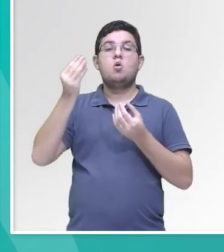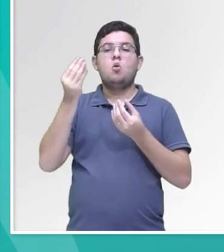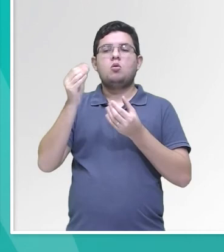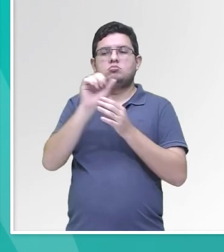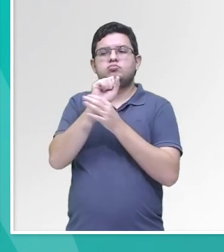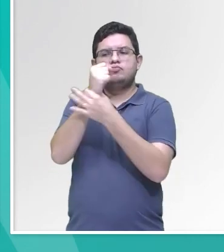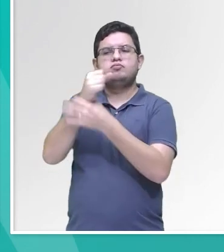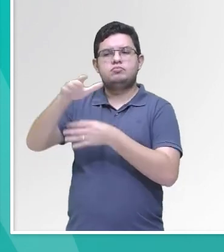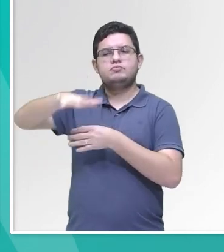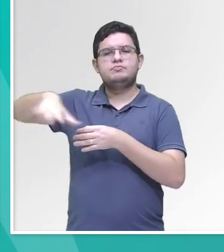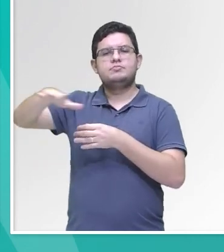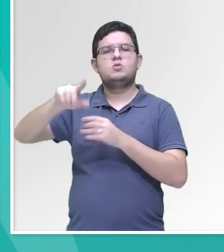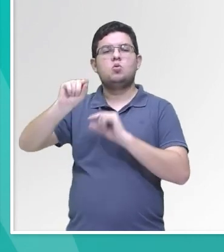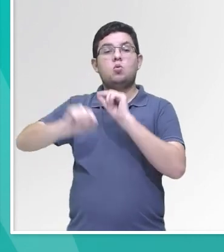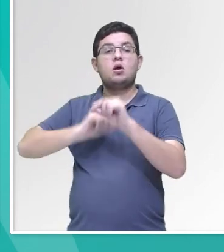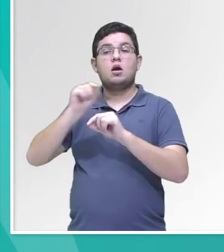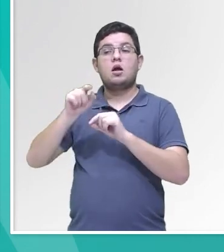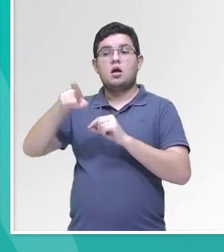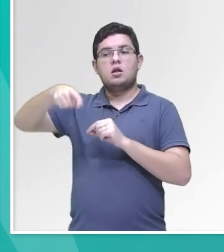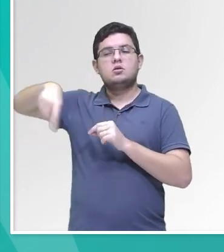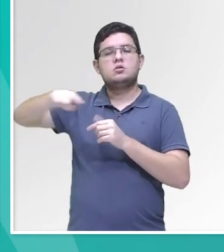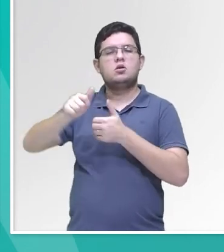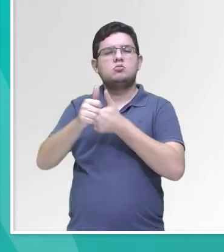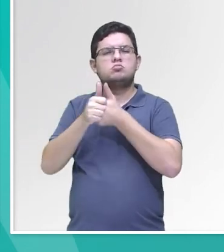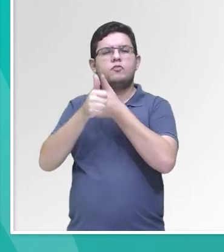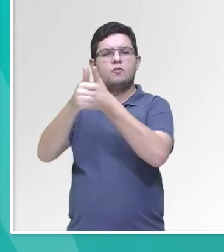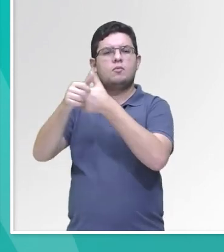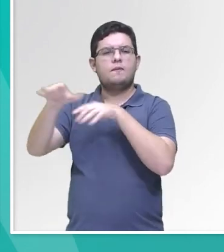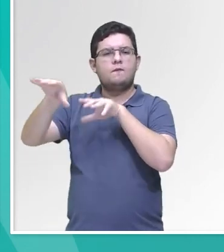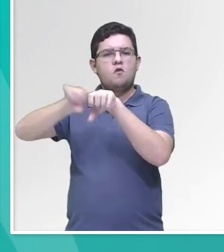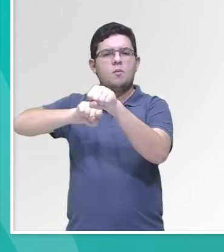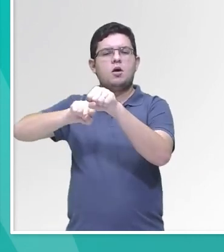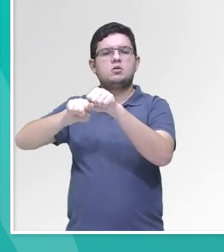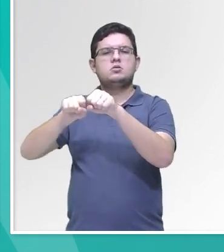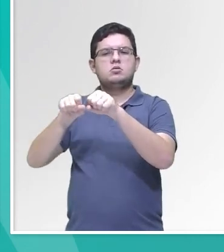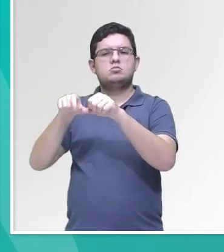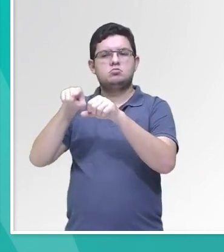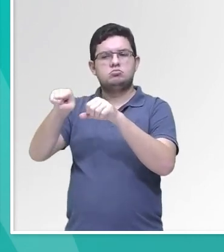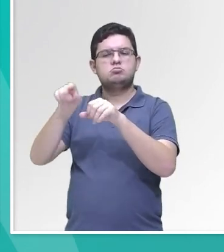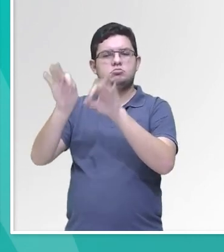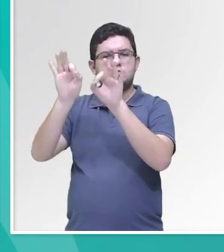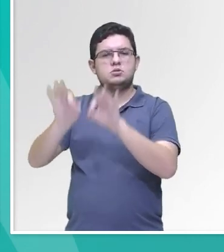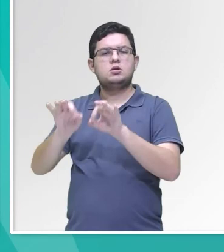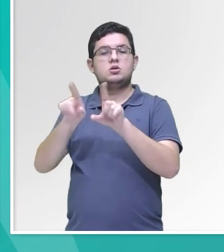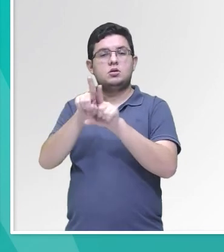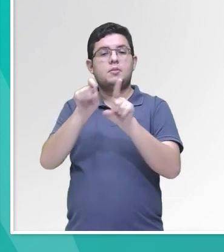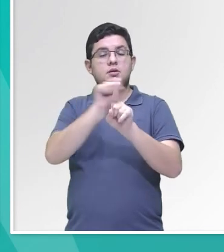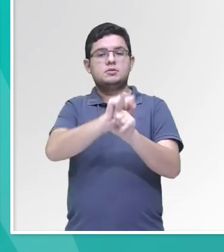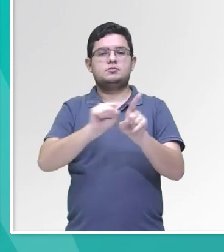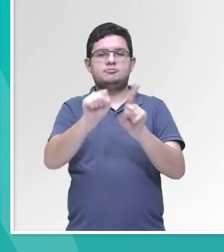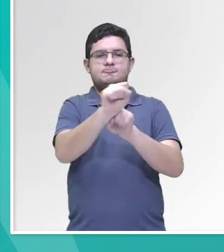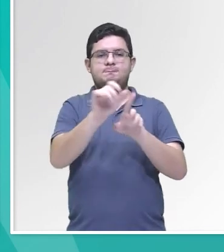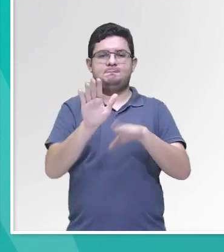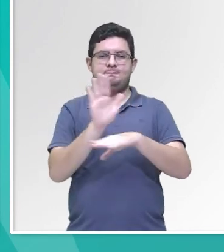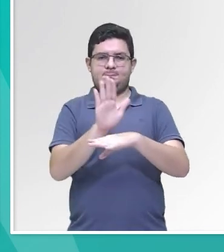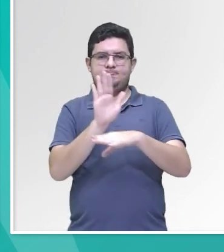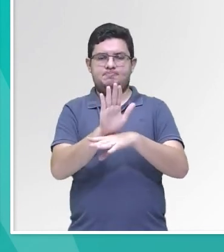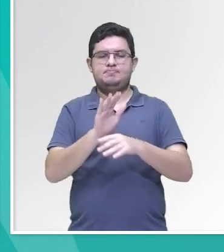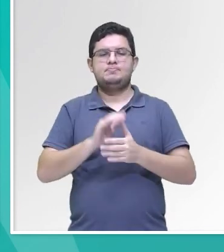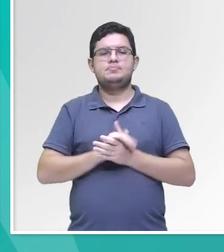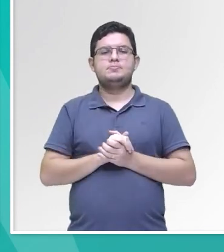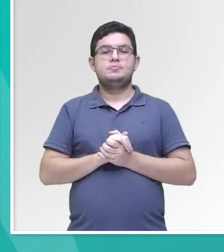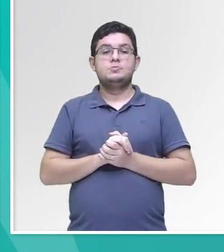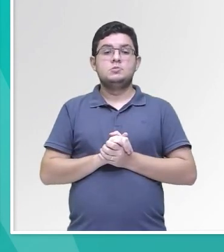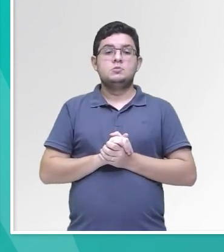essa parcela receba o acompanhamento necessário para atingir a formação educacional e a contribuição à sociedade.